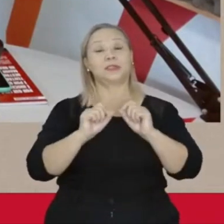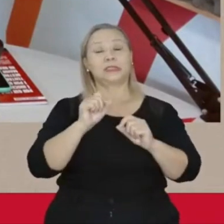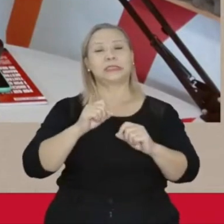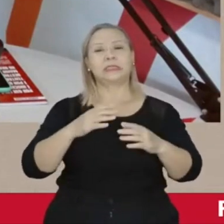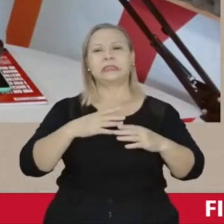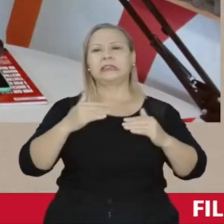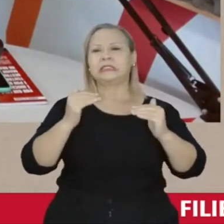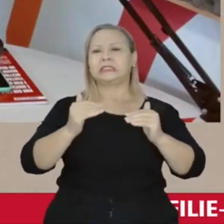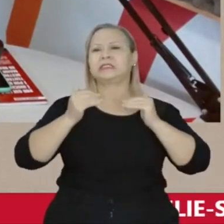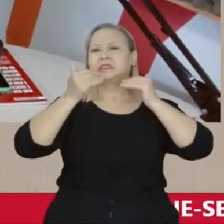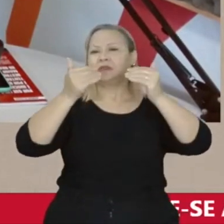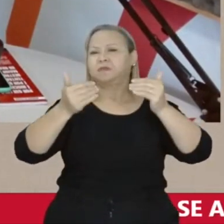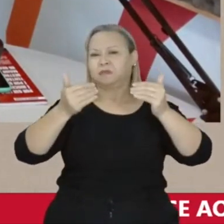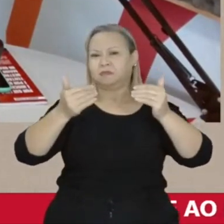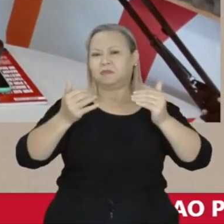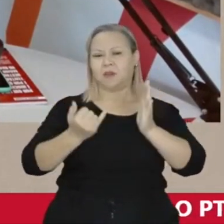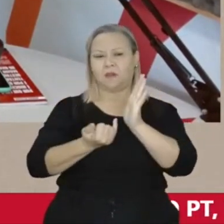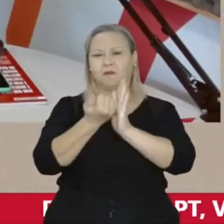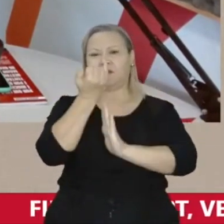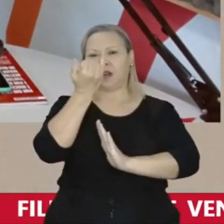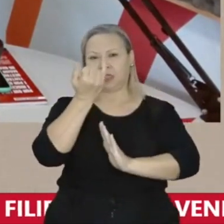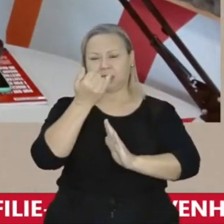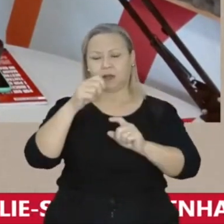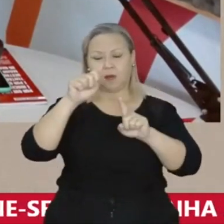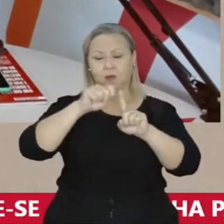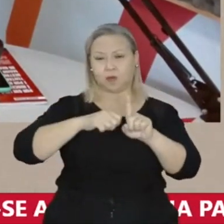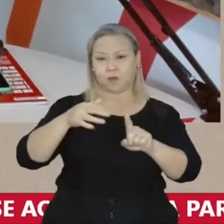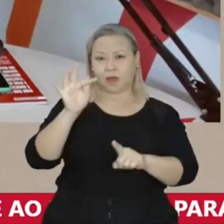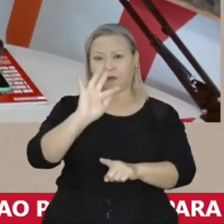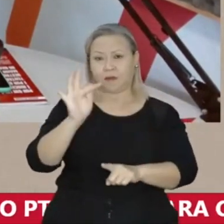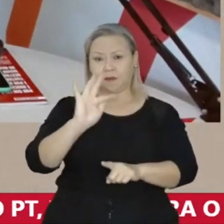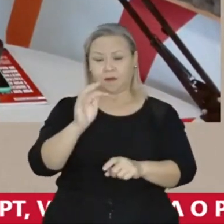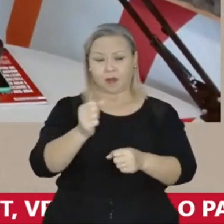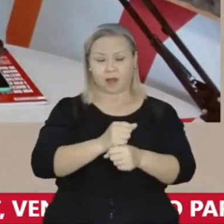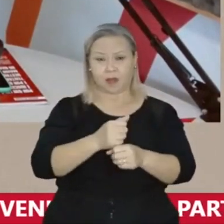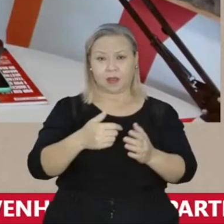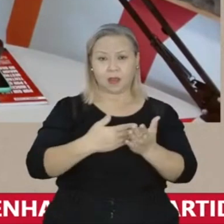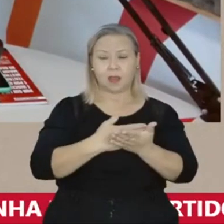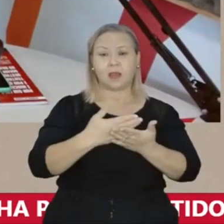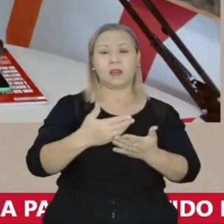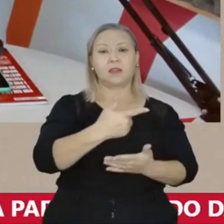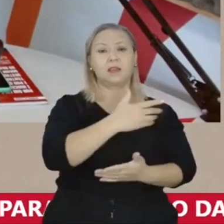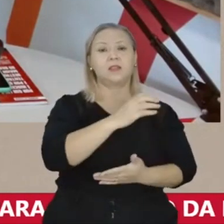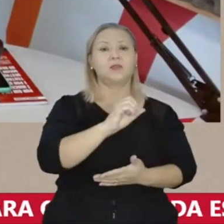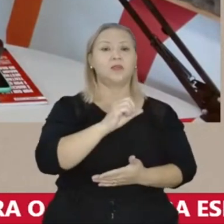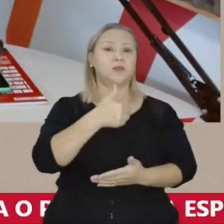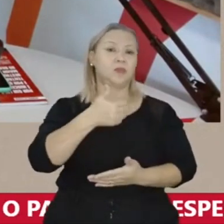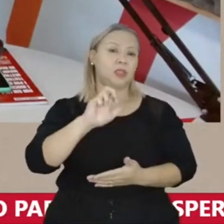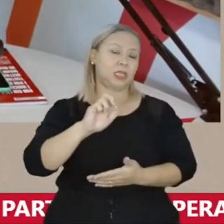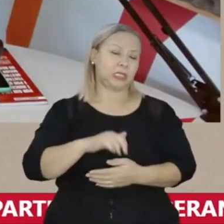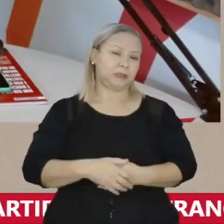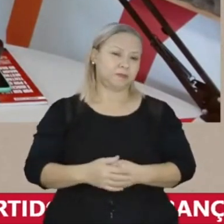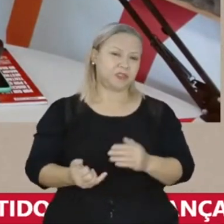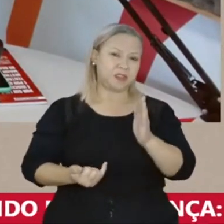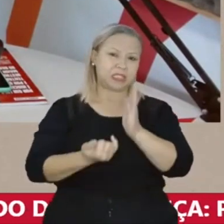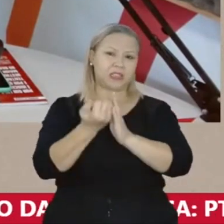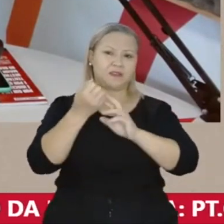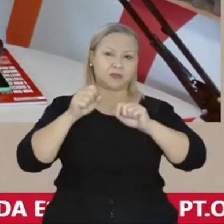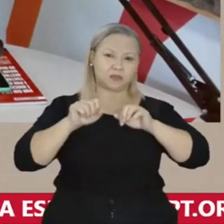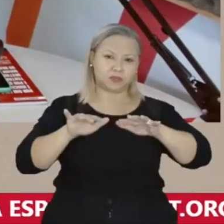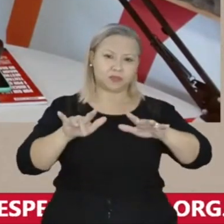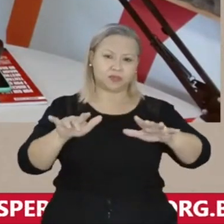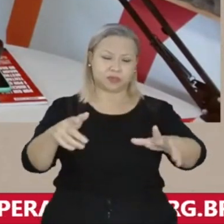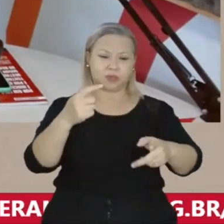maior inflação para o mês de fevereiro desde 2015, né? E ainda de acordo com o IBGE, essa inflação está disseminada pela economia,